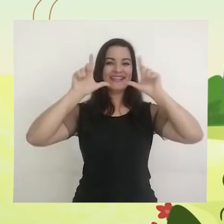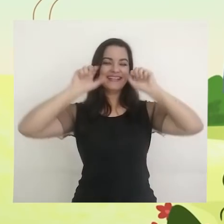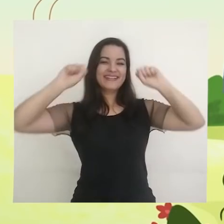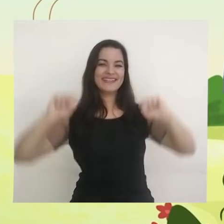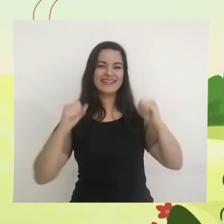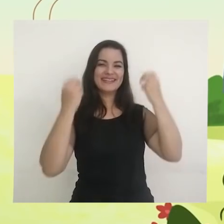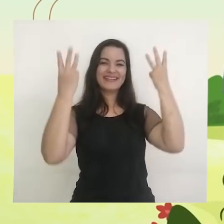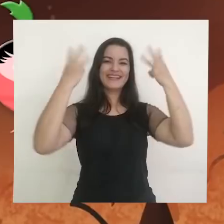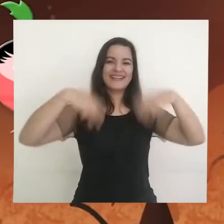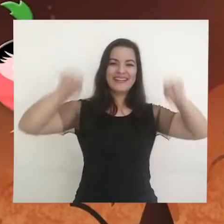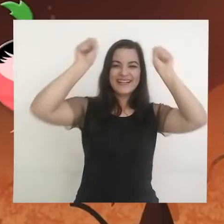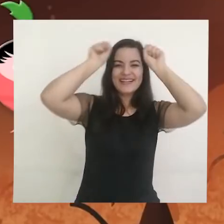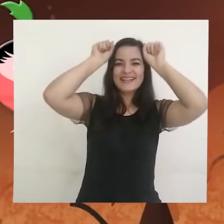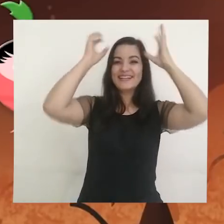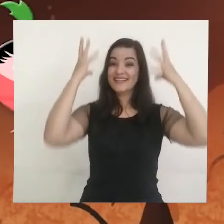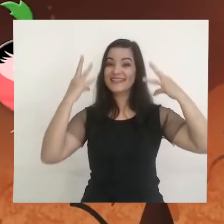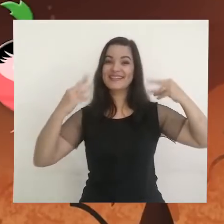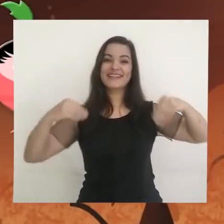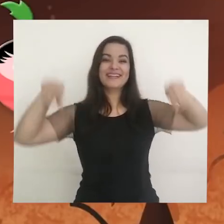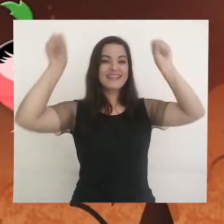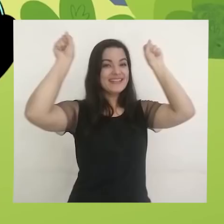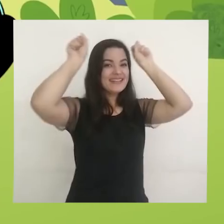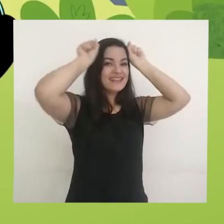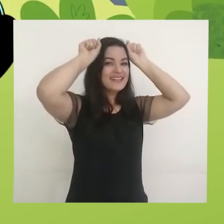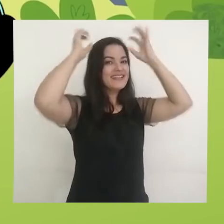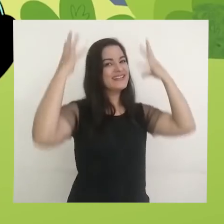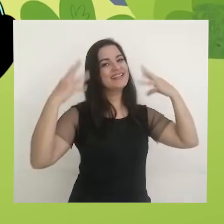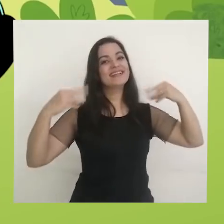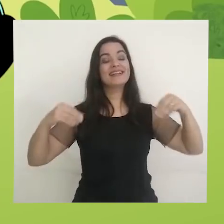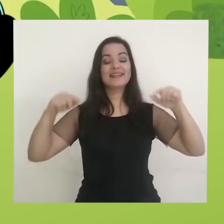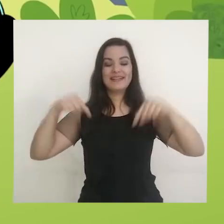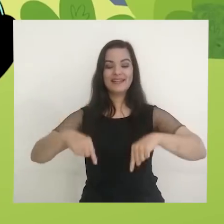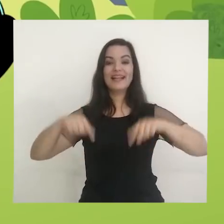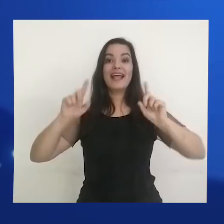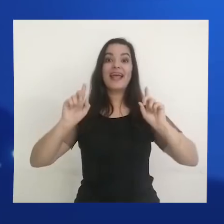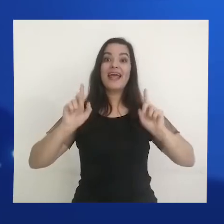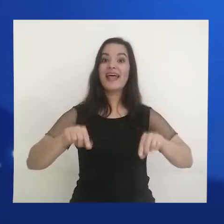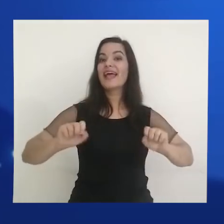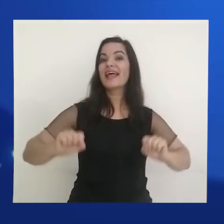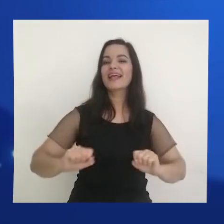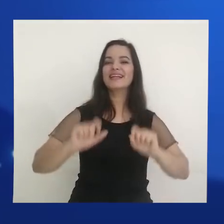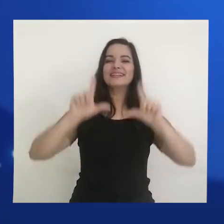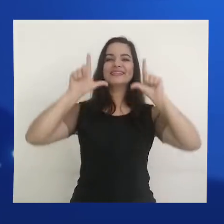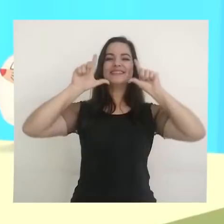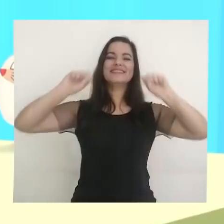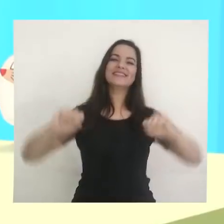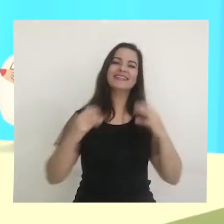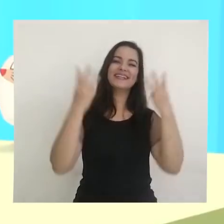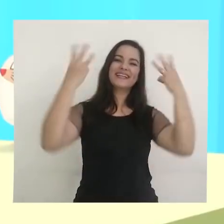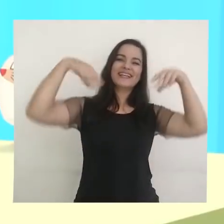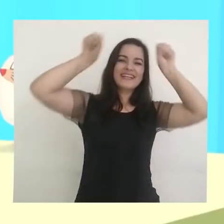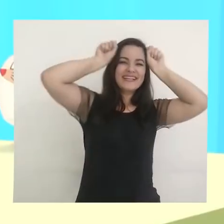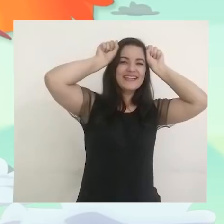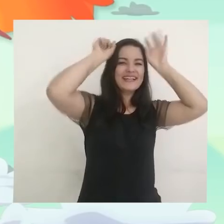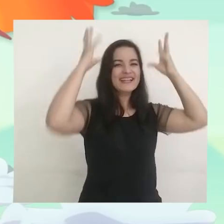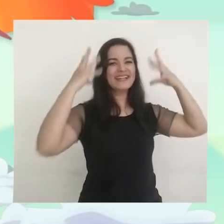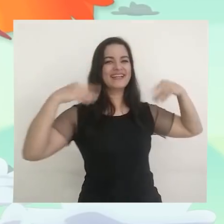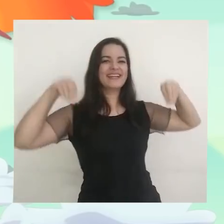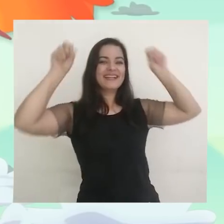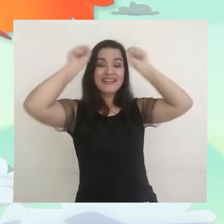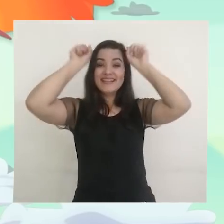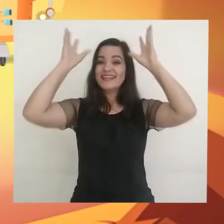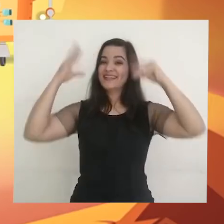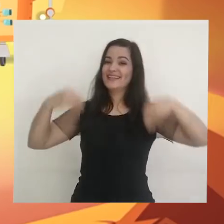Esse é o show da Luna, Luna, Luna. Esse é o show da